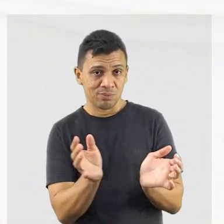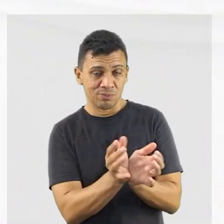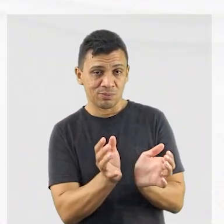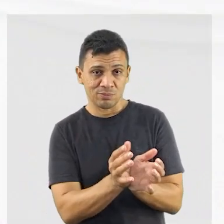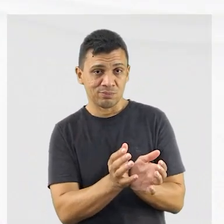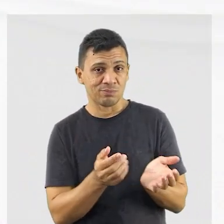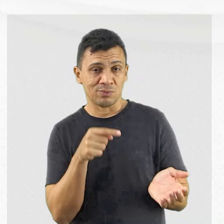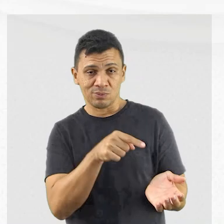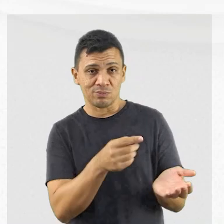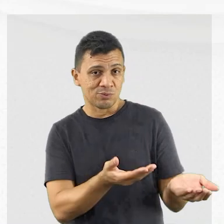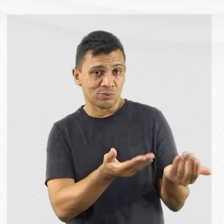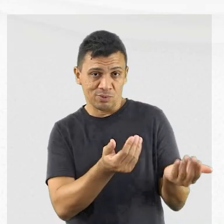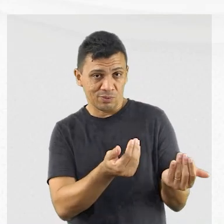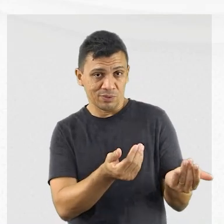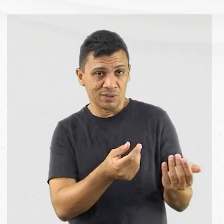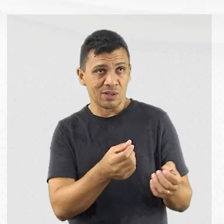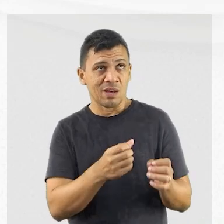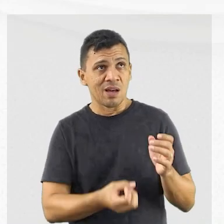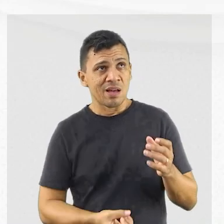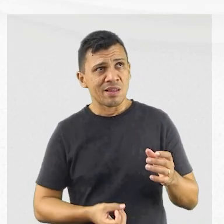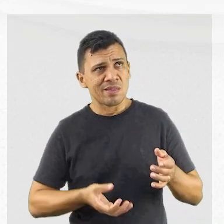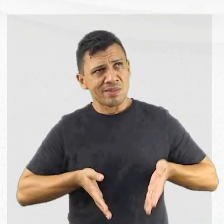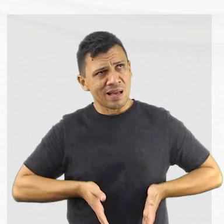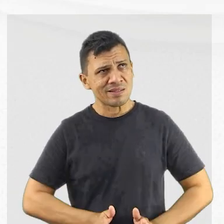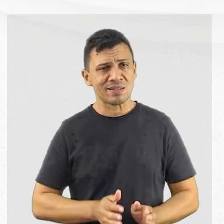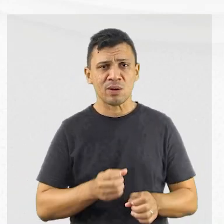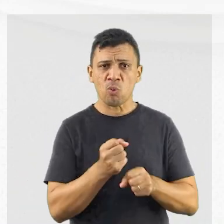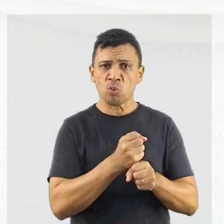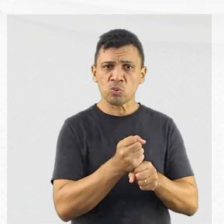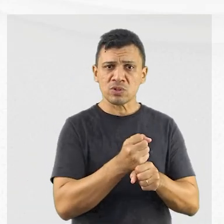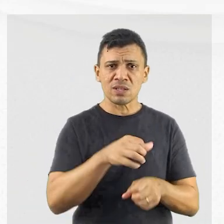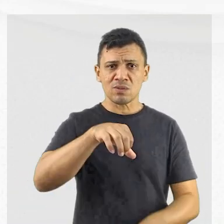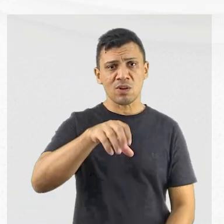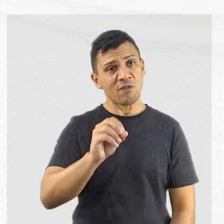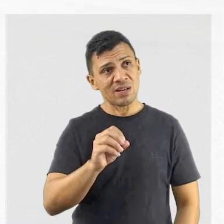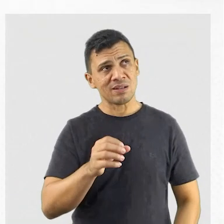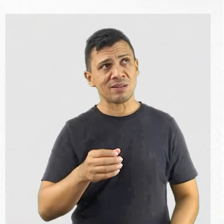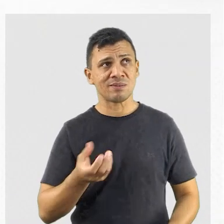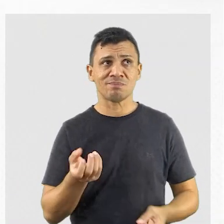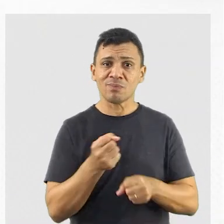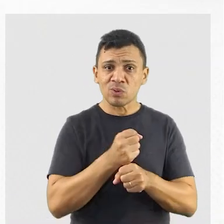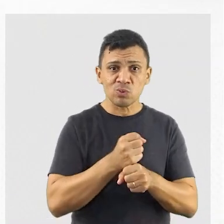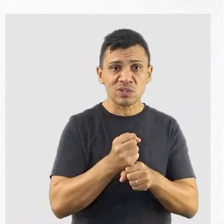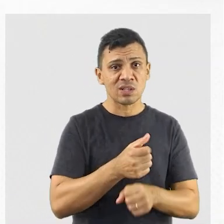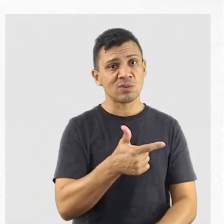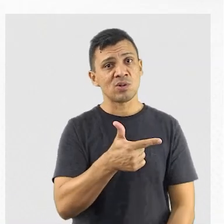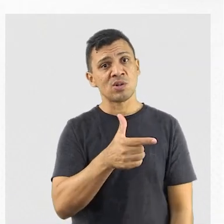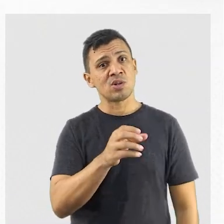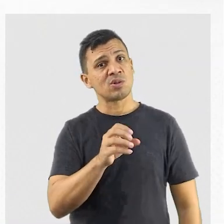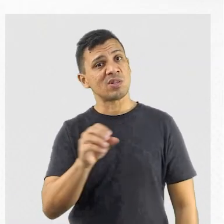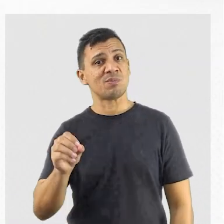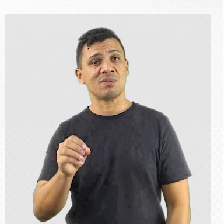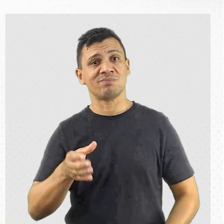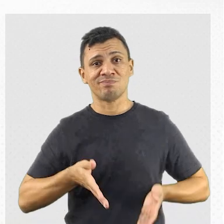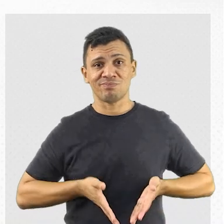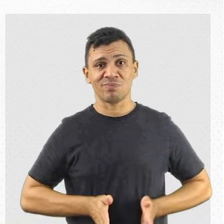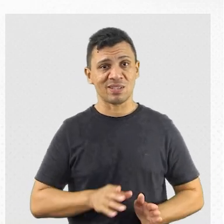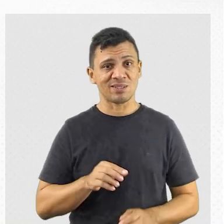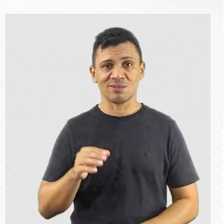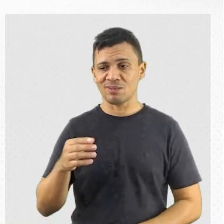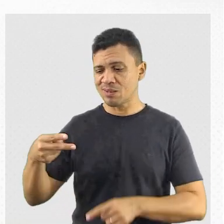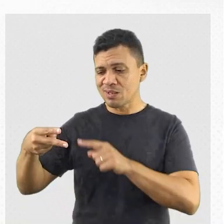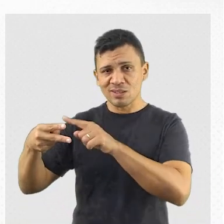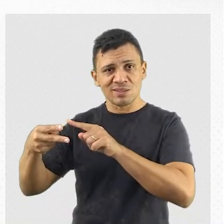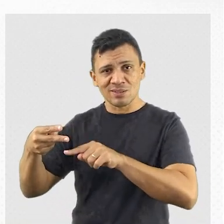Marx destaca que a consciência dos indivíduos é determinada pelo seu lugar na estrutura econômica, ou seja, eu